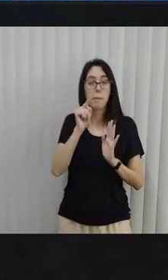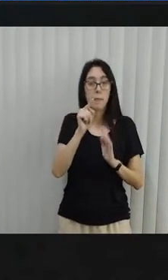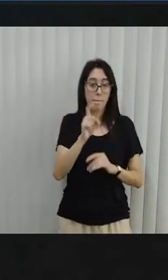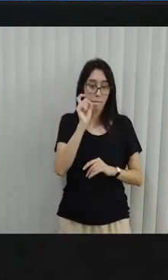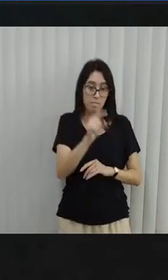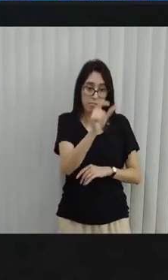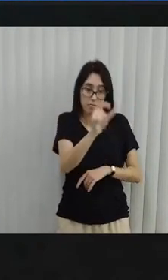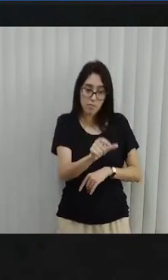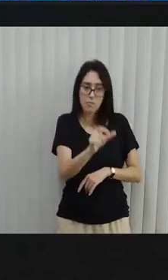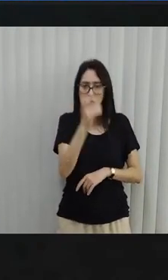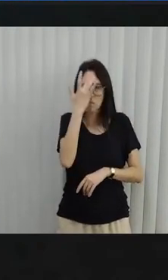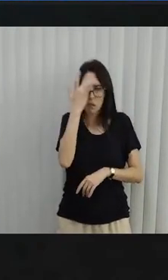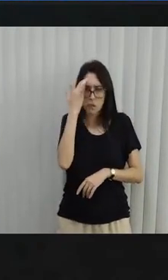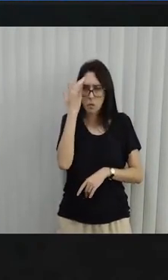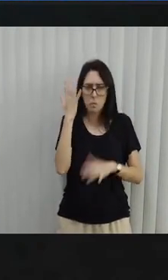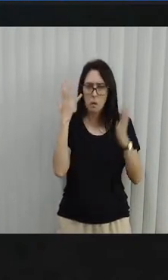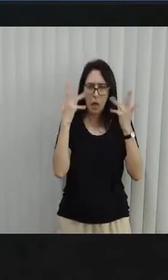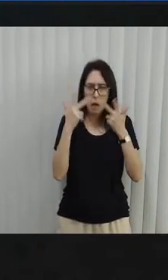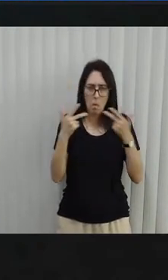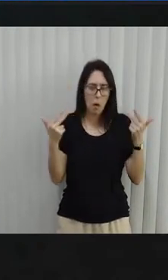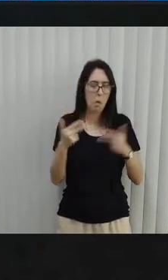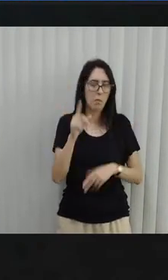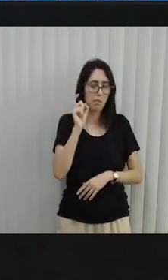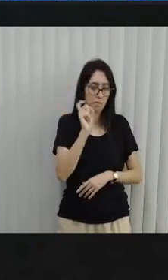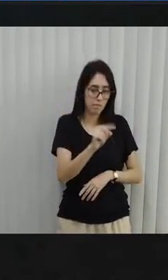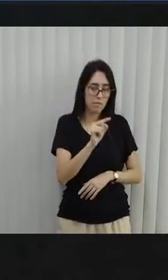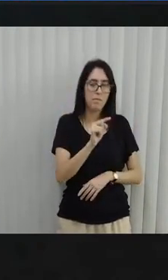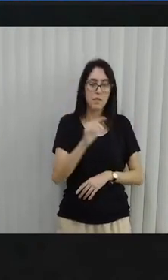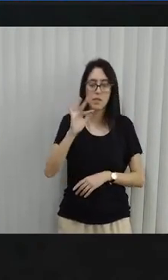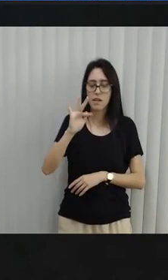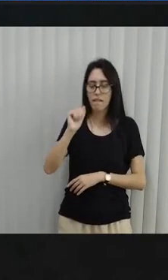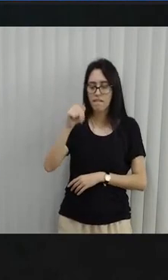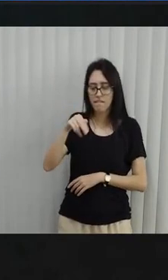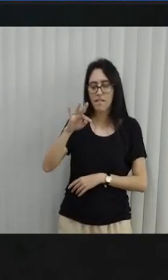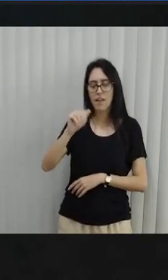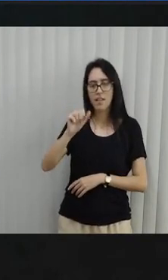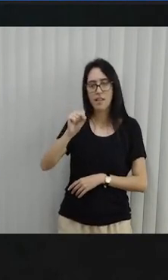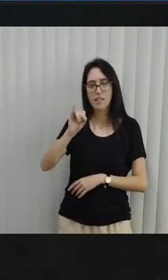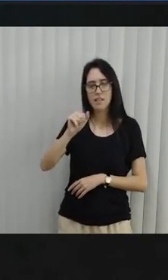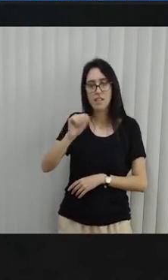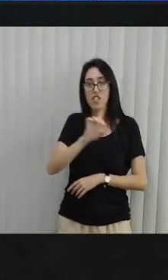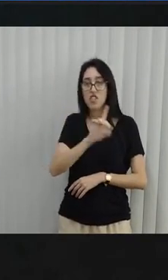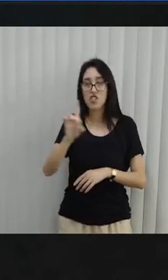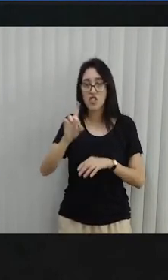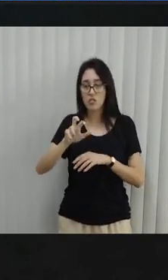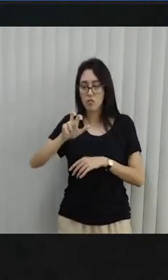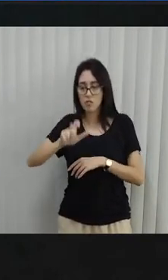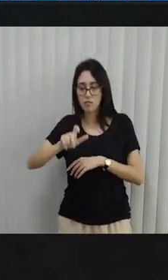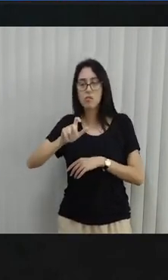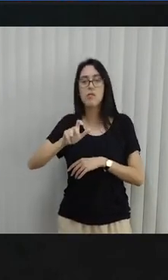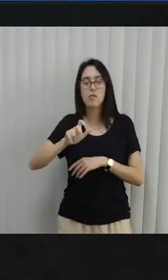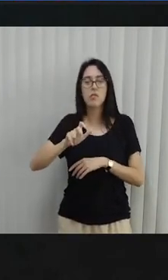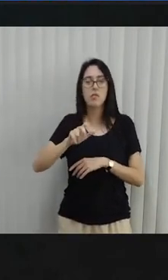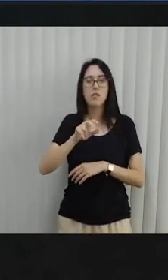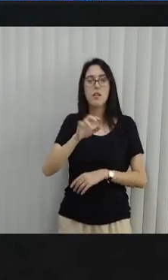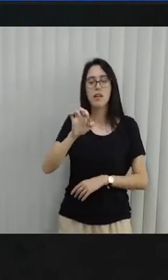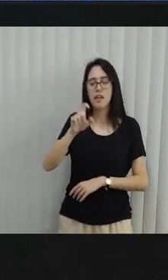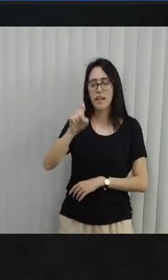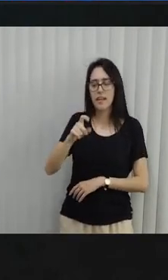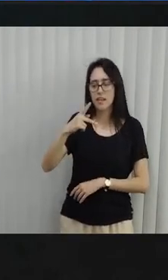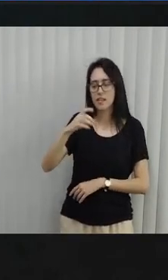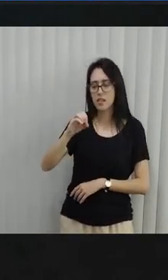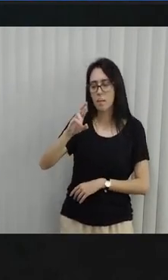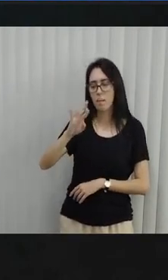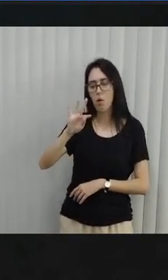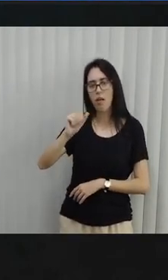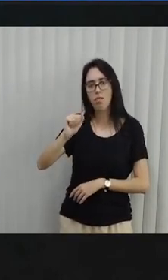que você quer, no ator que você quer, vem fantasia, clica com o botão direito na imagem que você quer, aí sim você dá exportar. Aí você consegue pegar